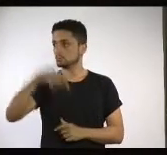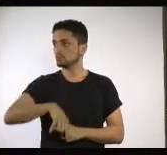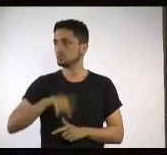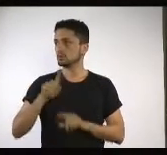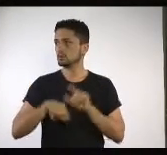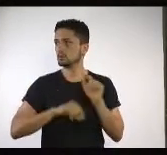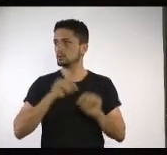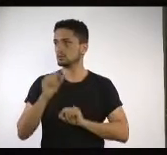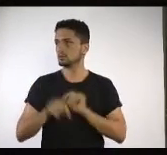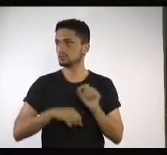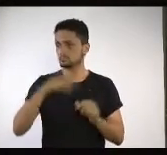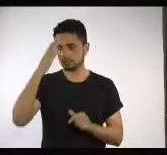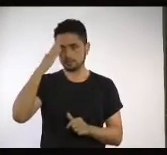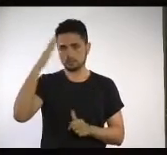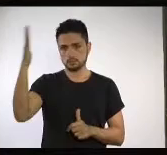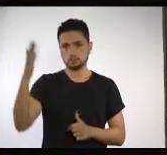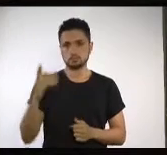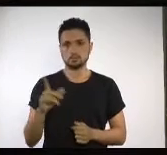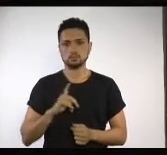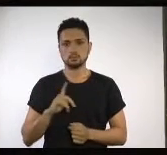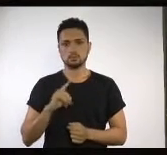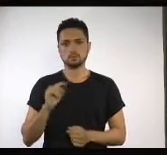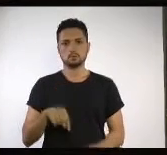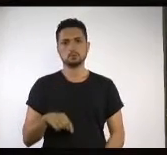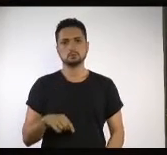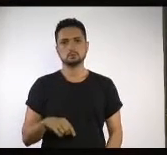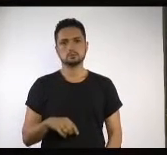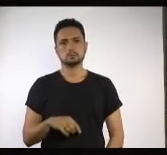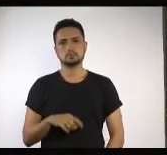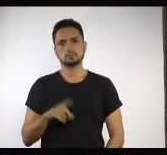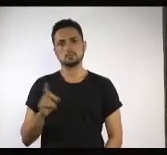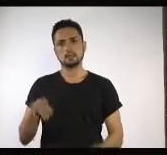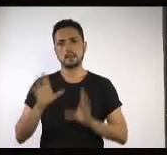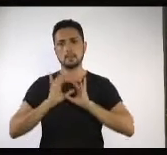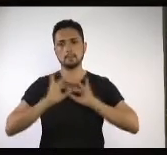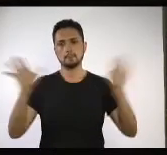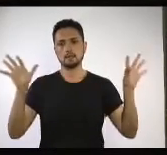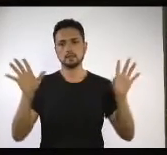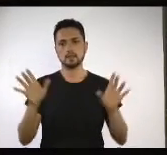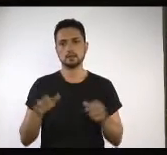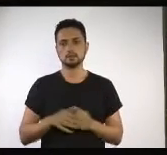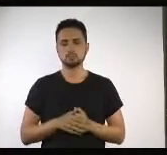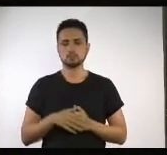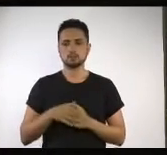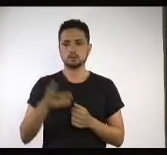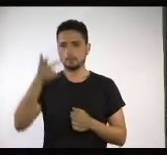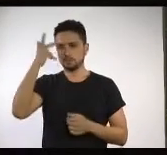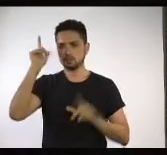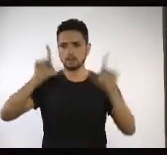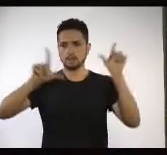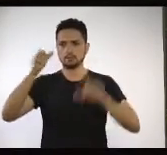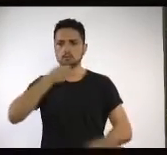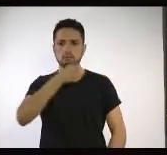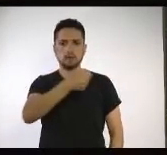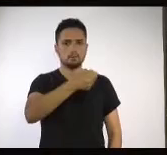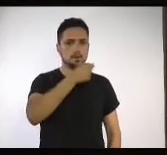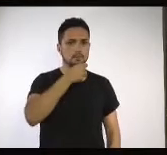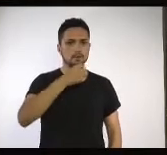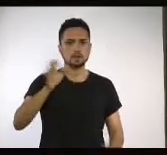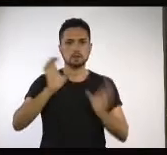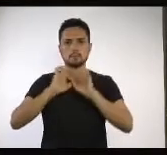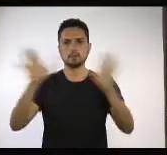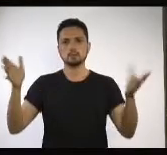dos seus principais sustentáculos, a liberdade de imprensa, pode silenciar diante